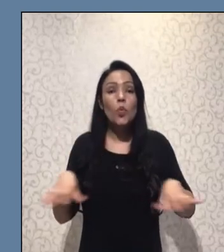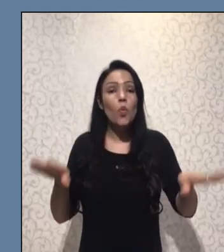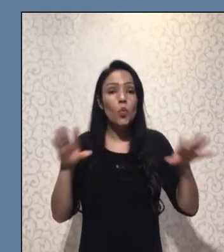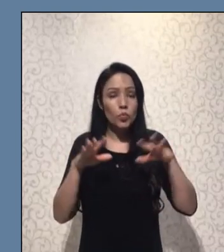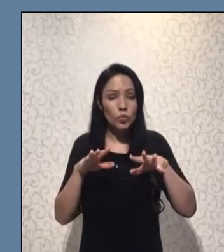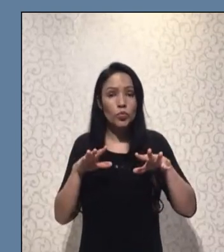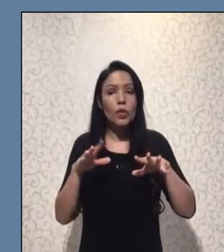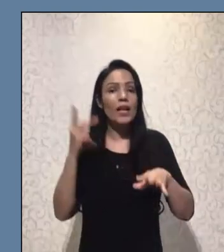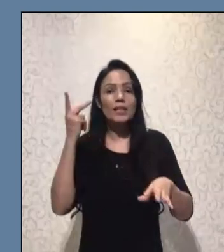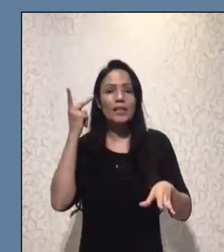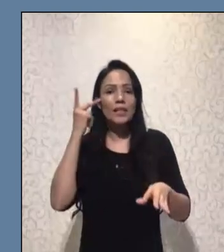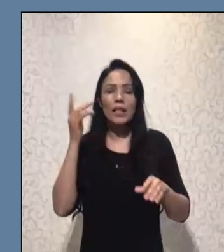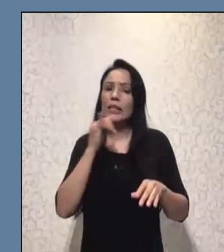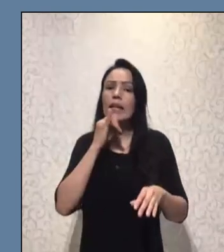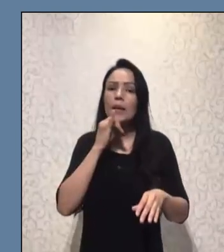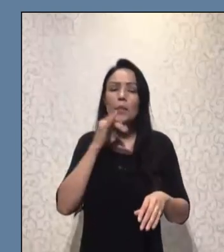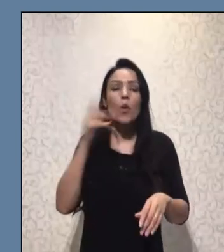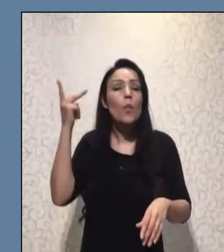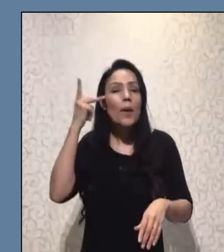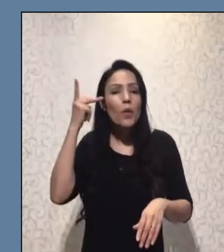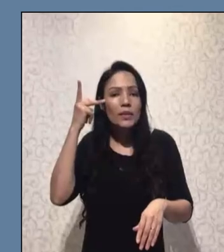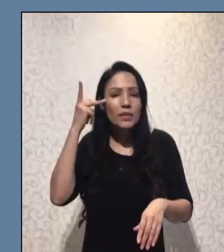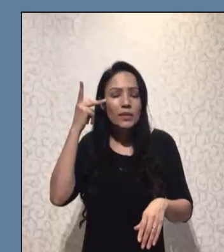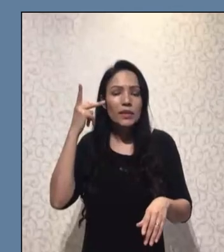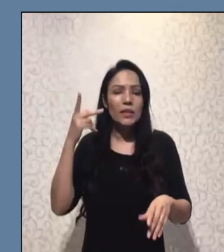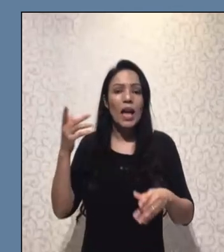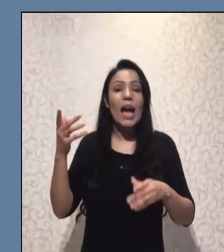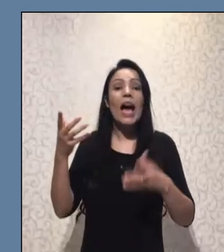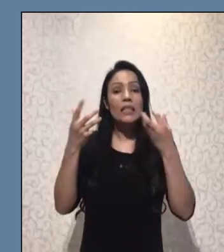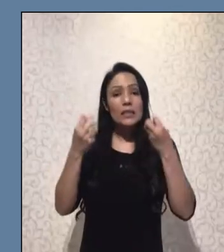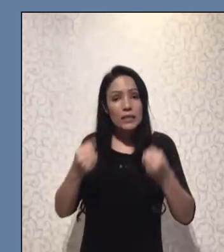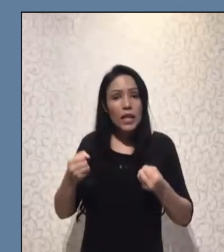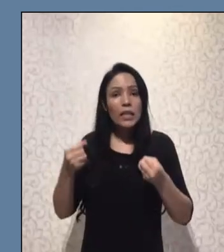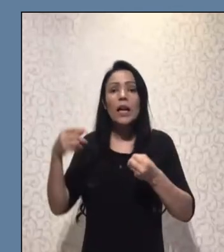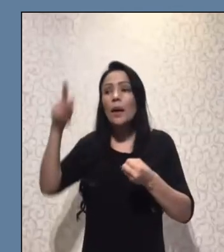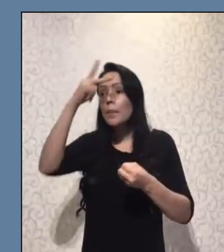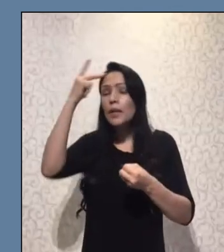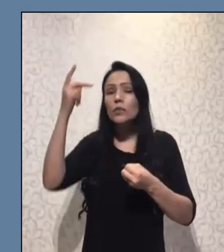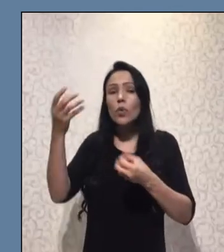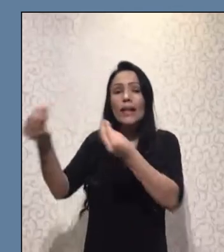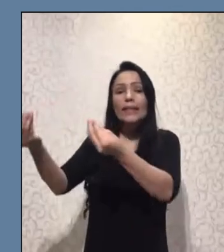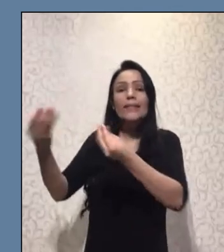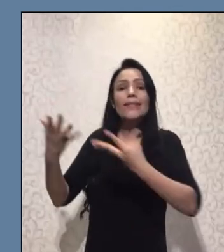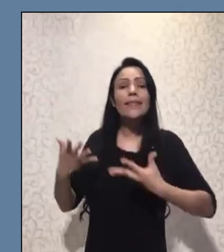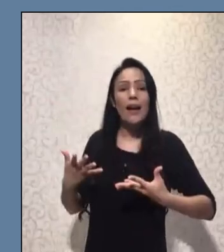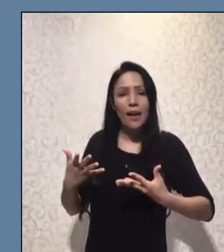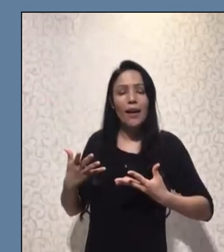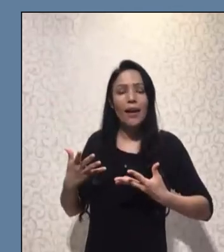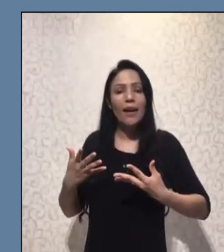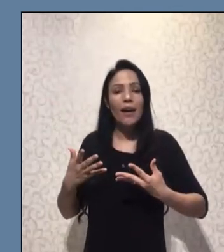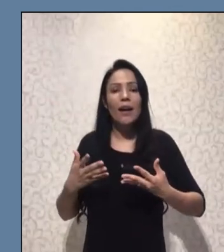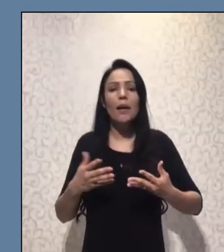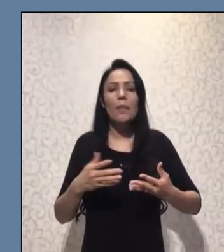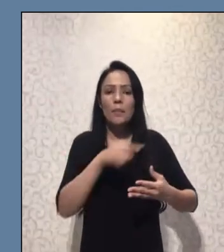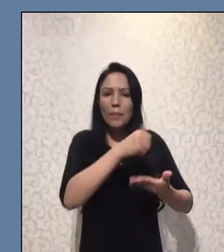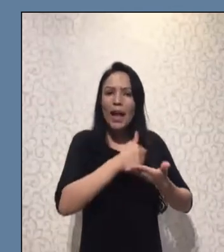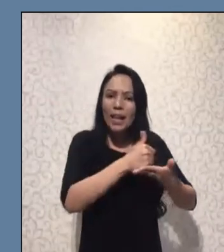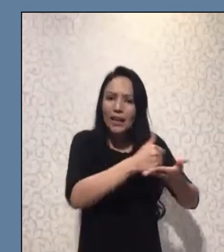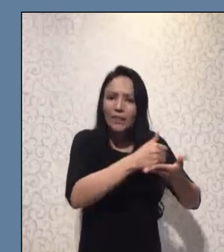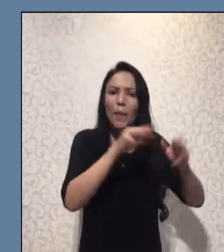Paulista, que recebe doações e aquisições de